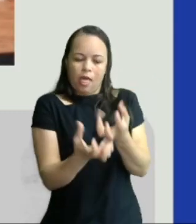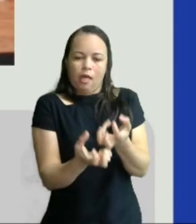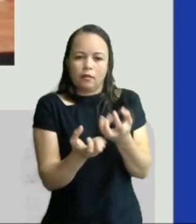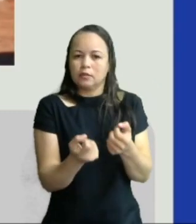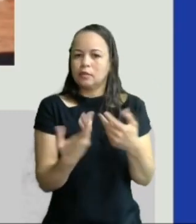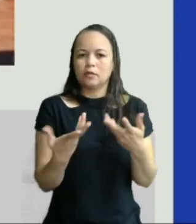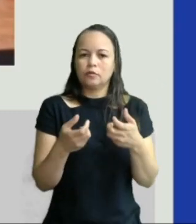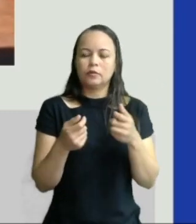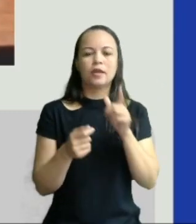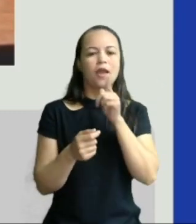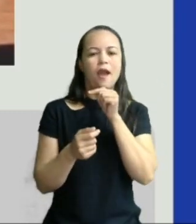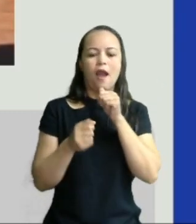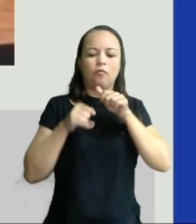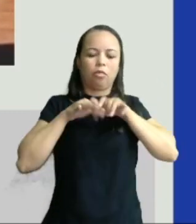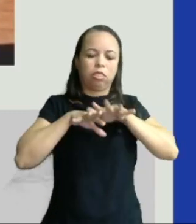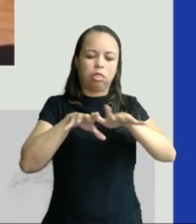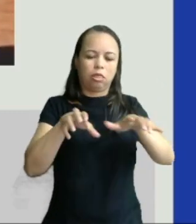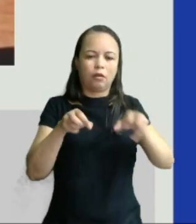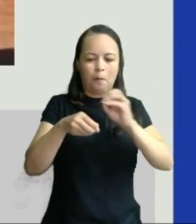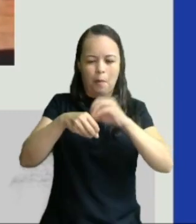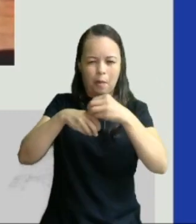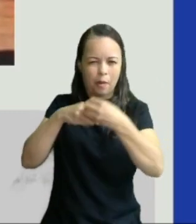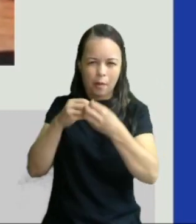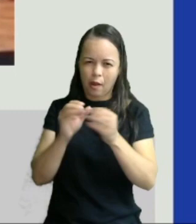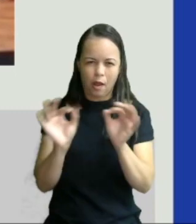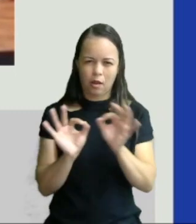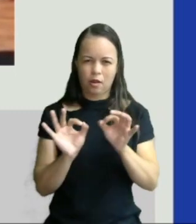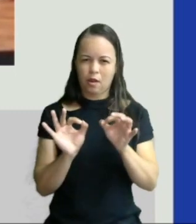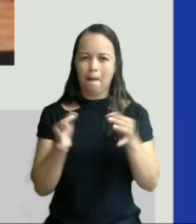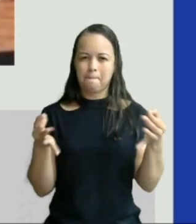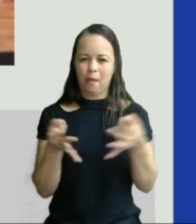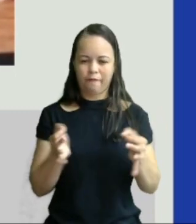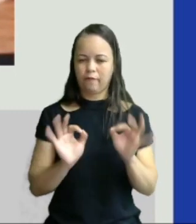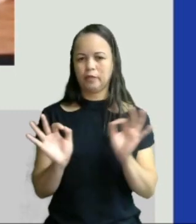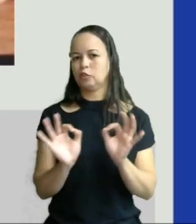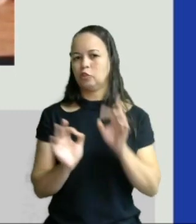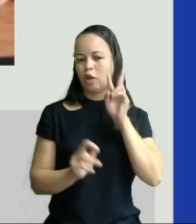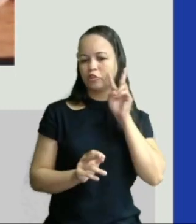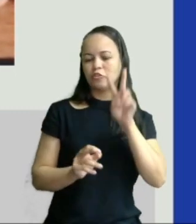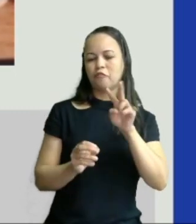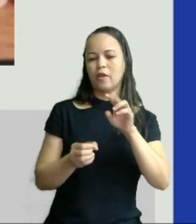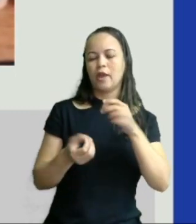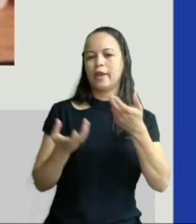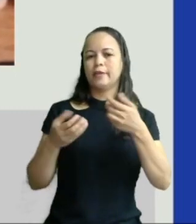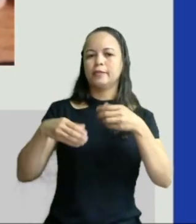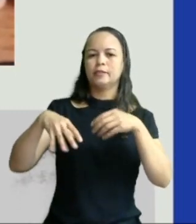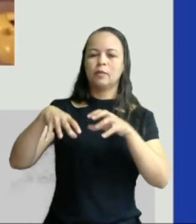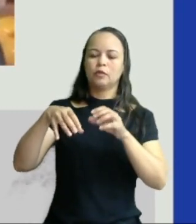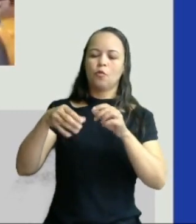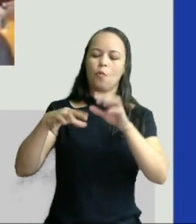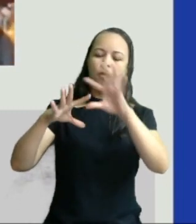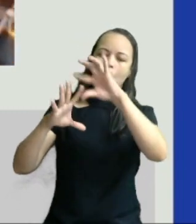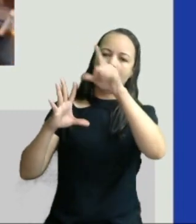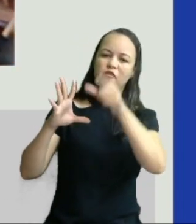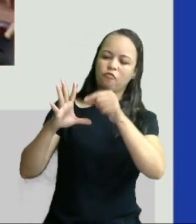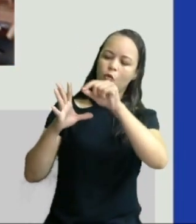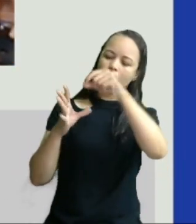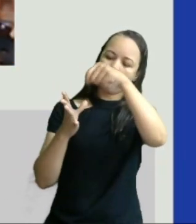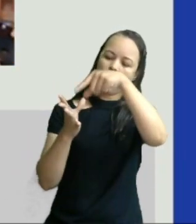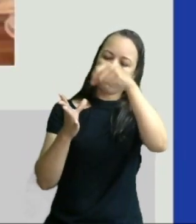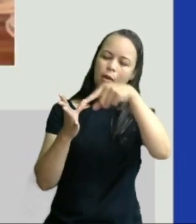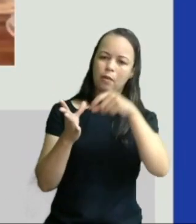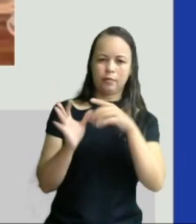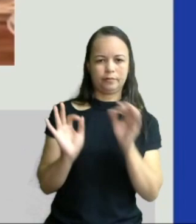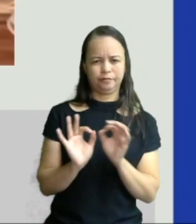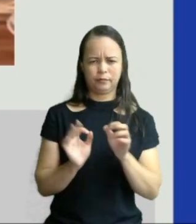água ia se esfarelar, não ia formar bolinhas perfeitinhas, do jeito que a gente vê assim, parada em cima de uma folha ou pendurada em algum lugar. Mas tem um detalhe interessante